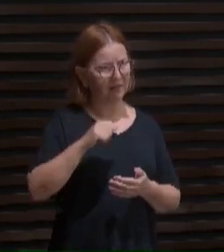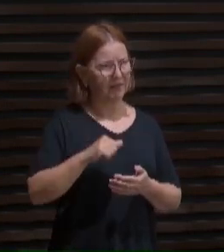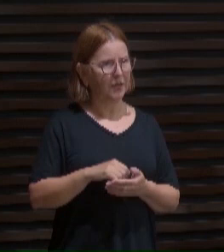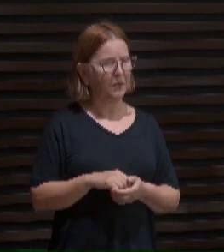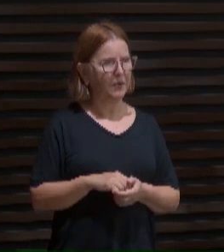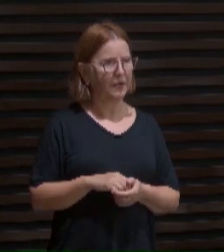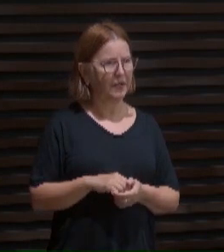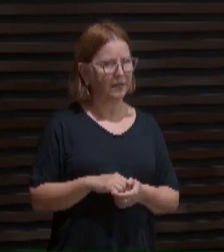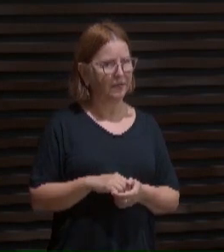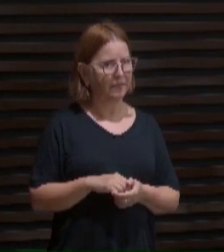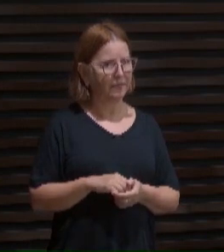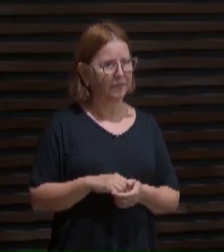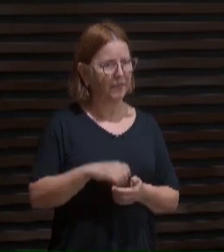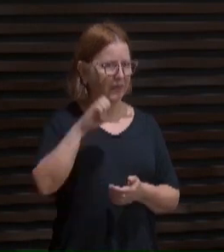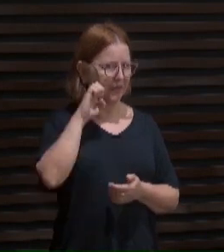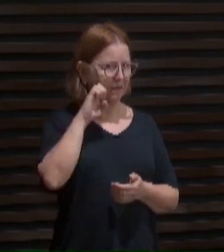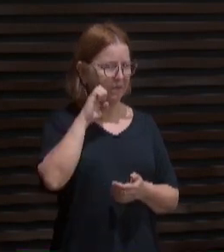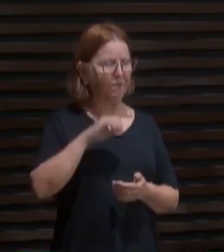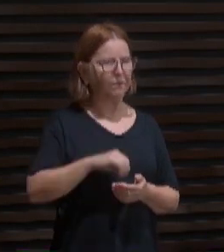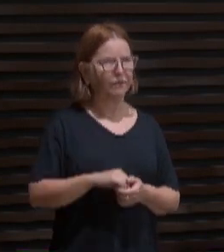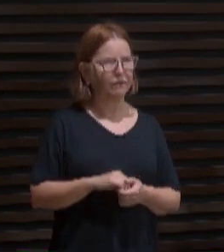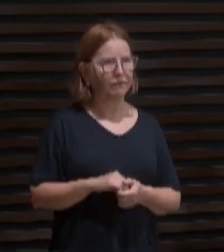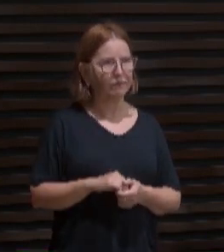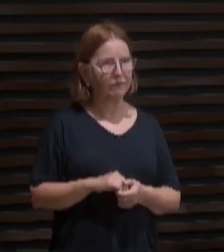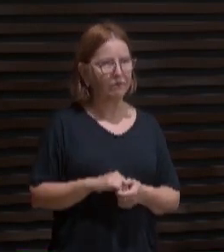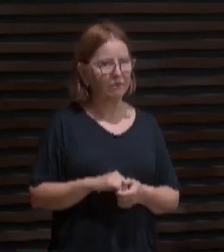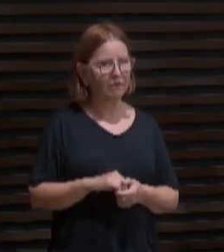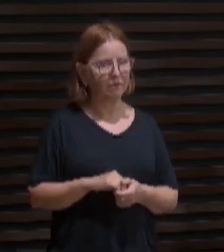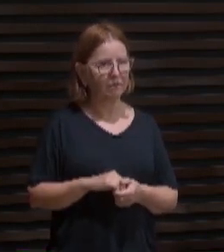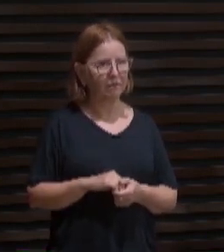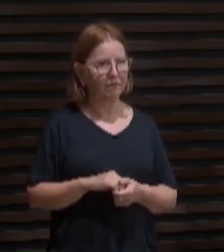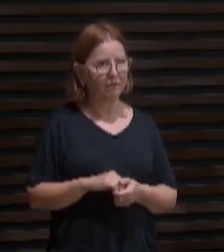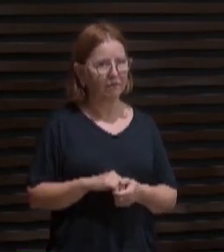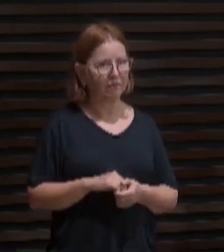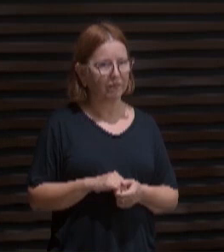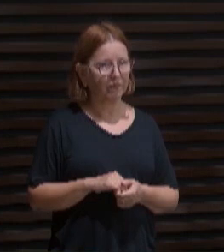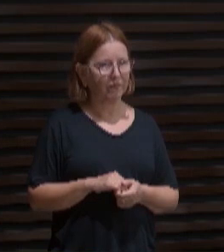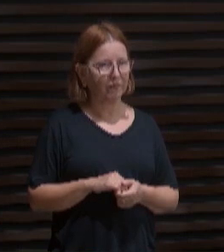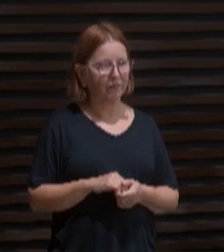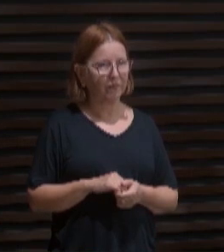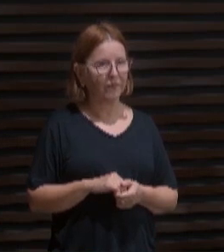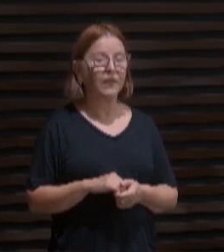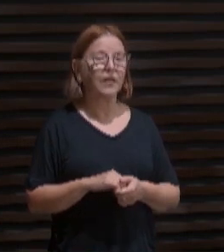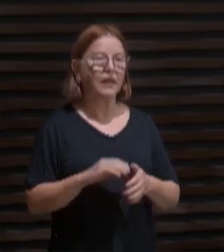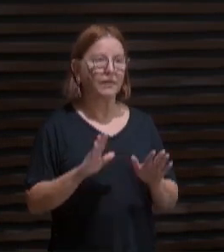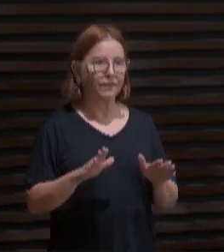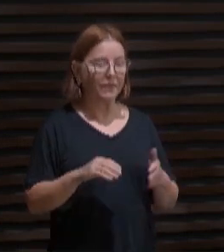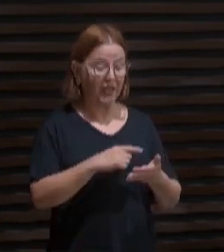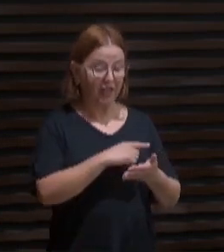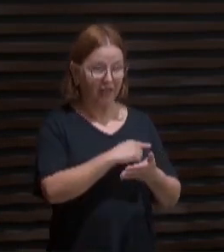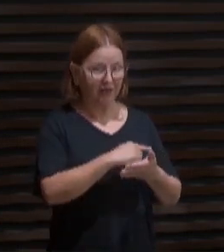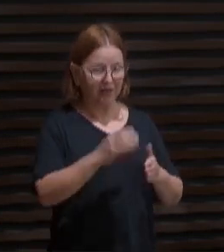Ela estava fora de uma comunhão com o marido. Vamos para Gênesis